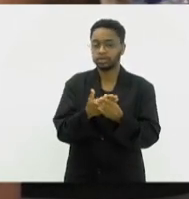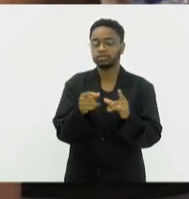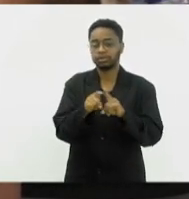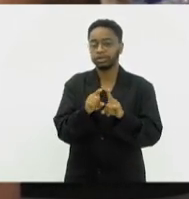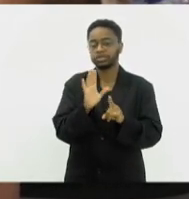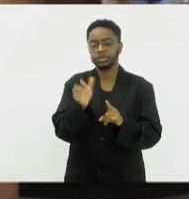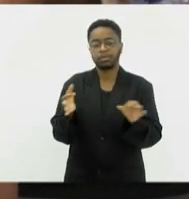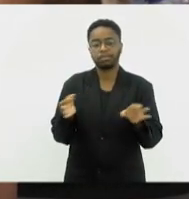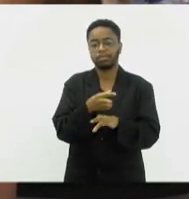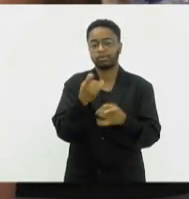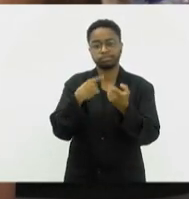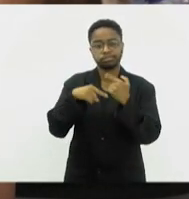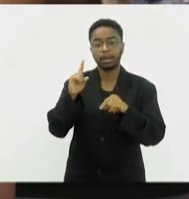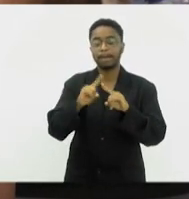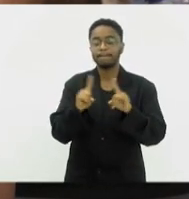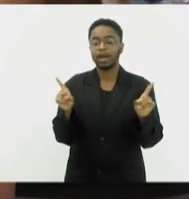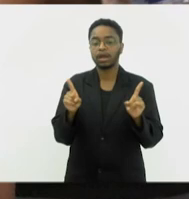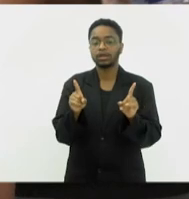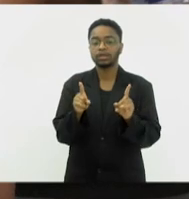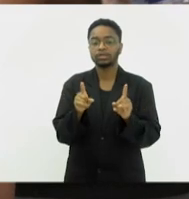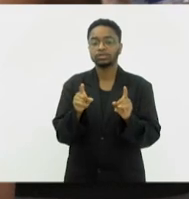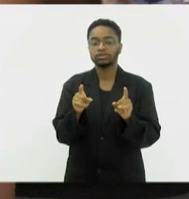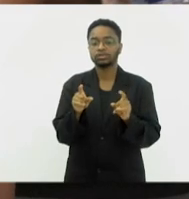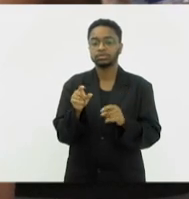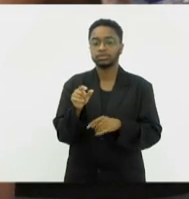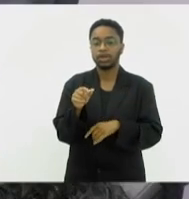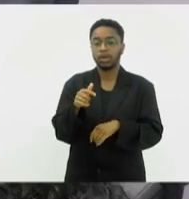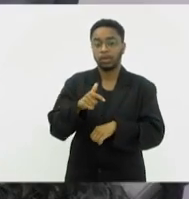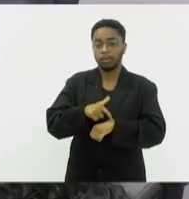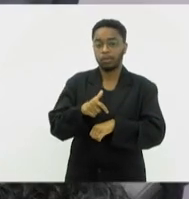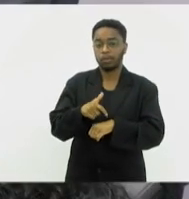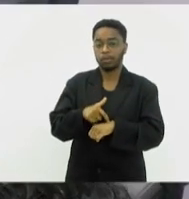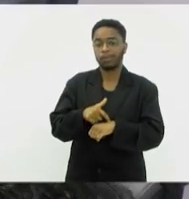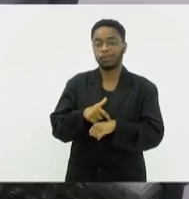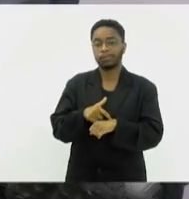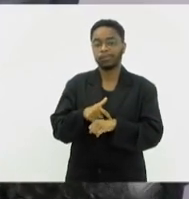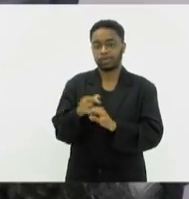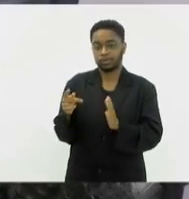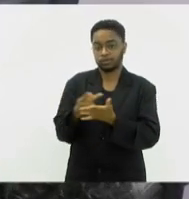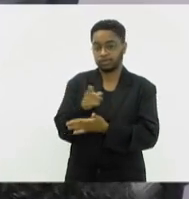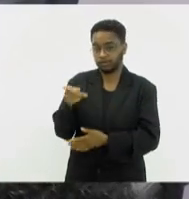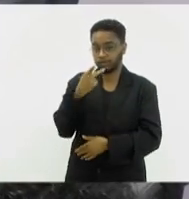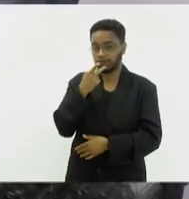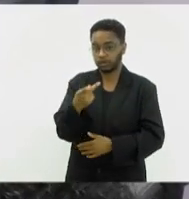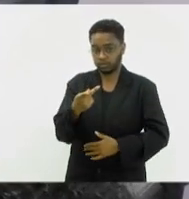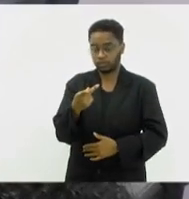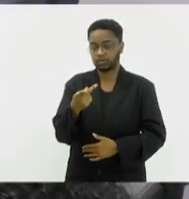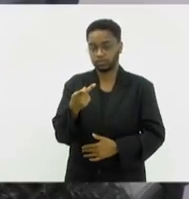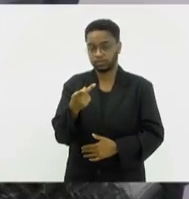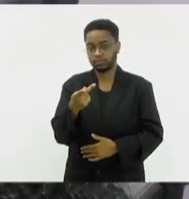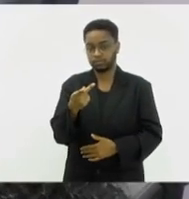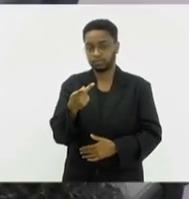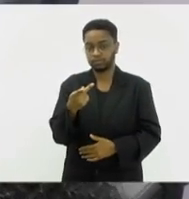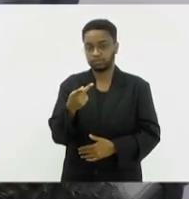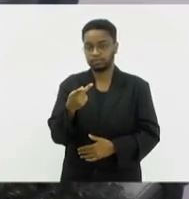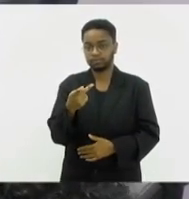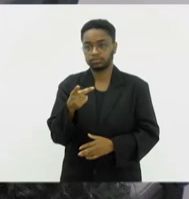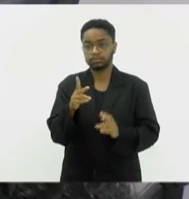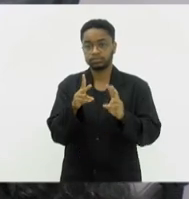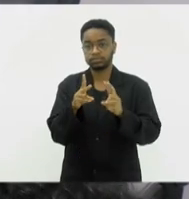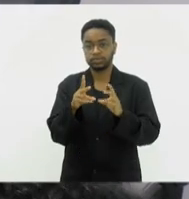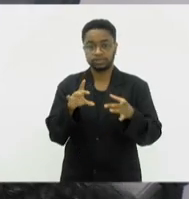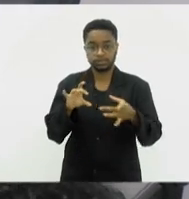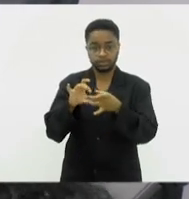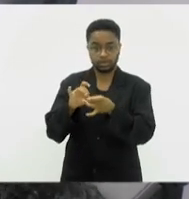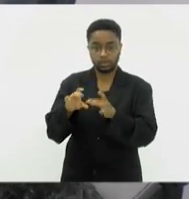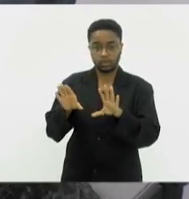superado, mas aquele episódio que o coloca, como o próprio senhor fala, disse aqui, na questão de uma facção,